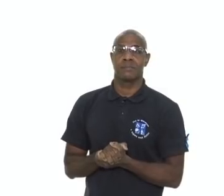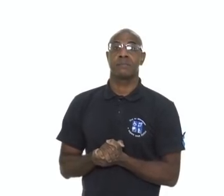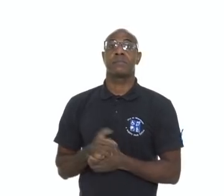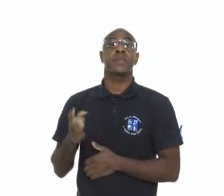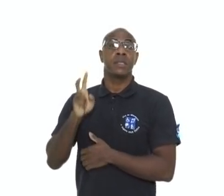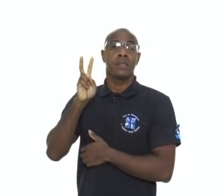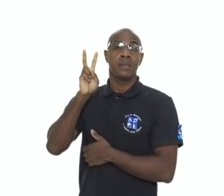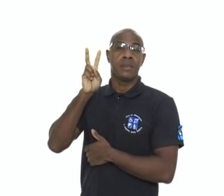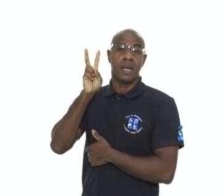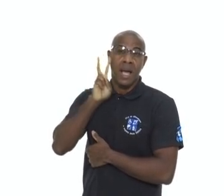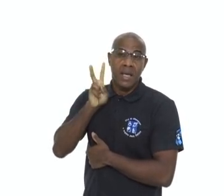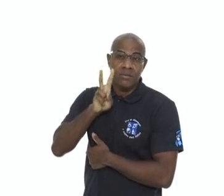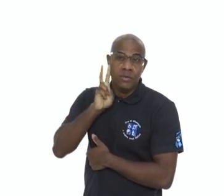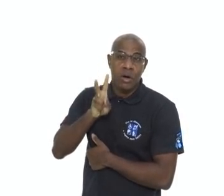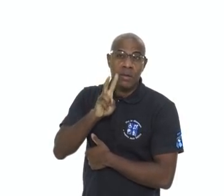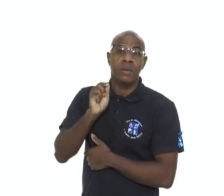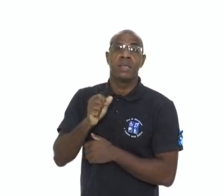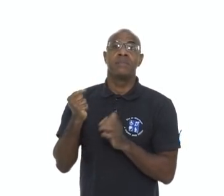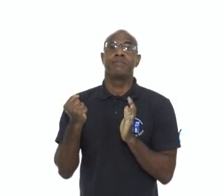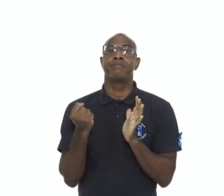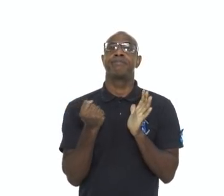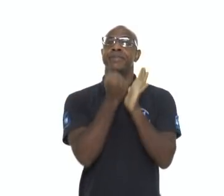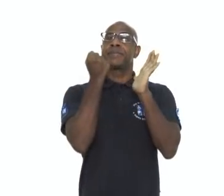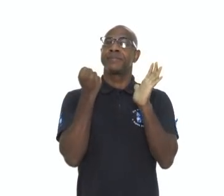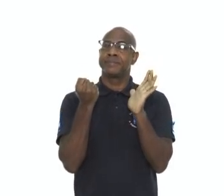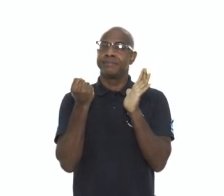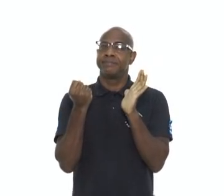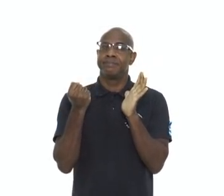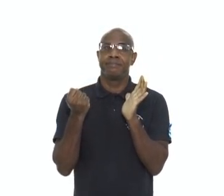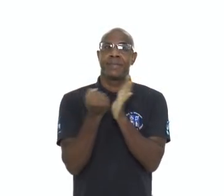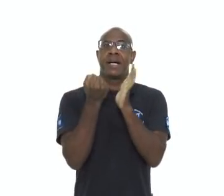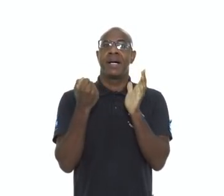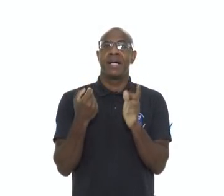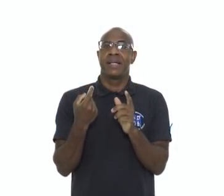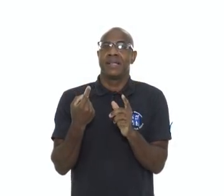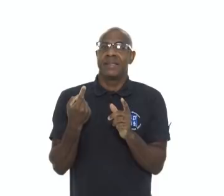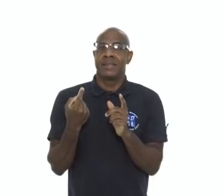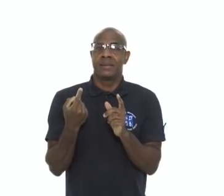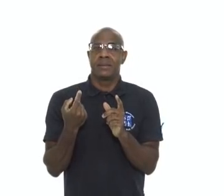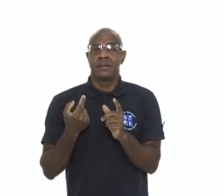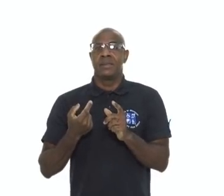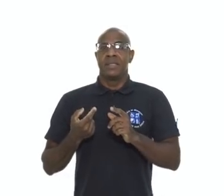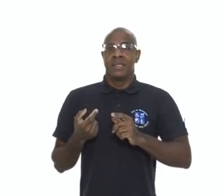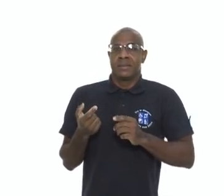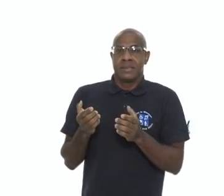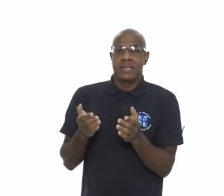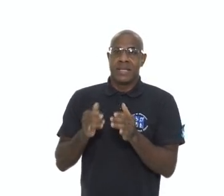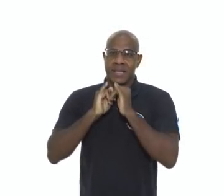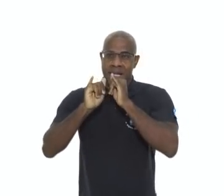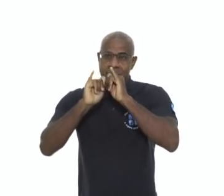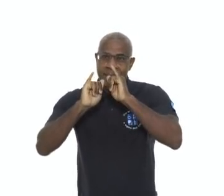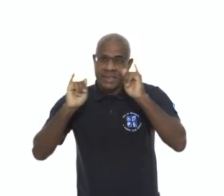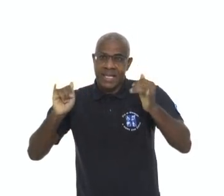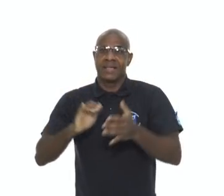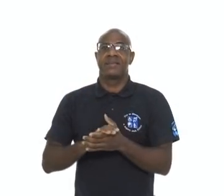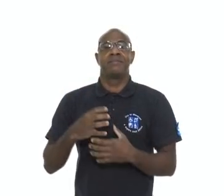Sua história deixa marcas profundas pela simplicidade de suas mensagens de